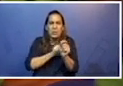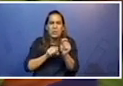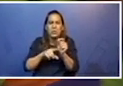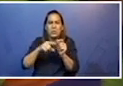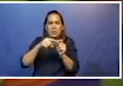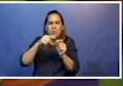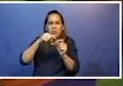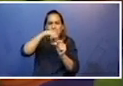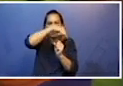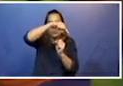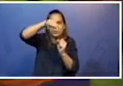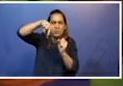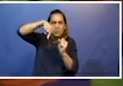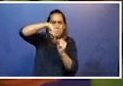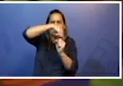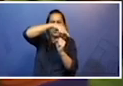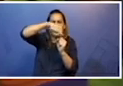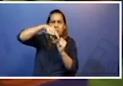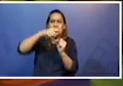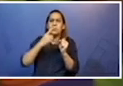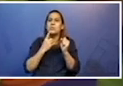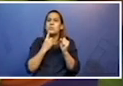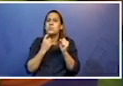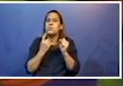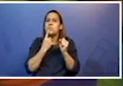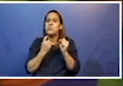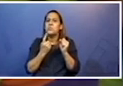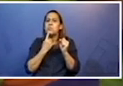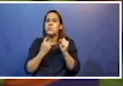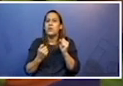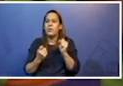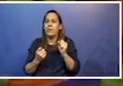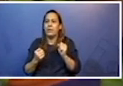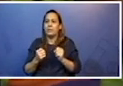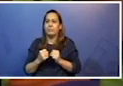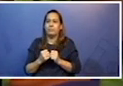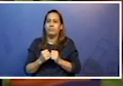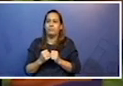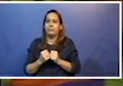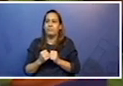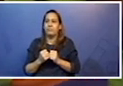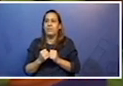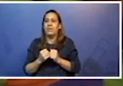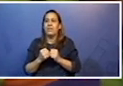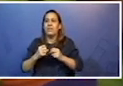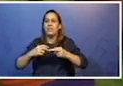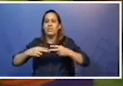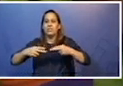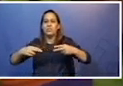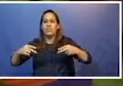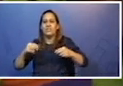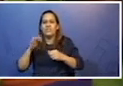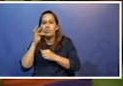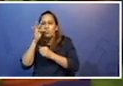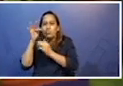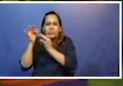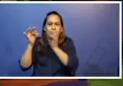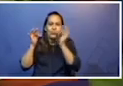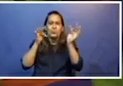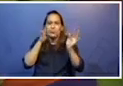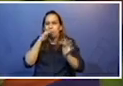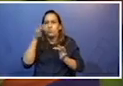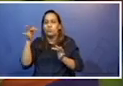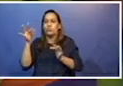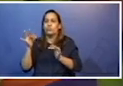de cima do cacto existe uma área circular com pelos, na qual surgem várias pequenas flores